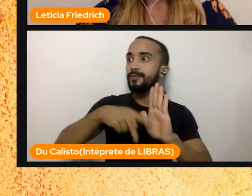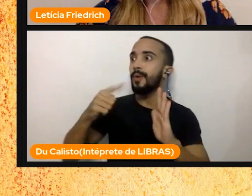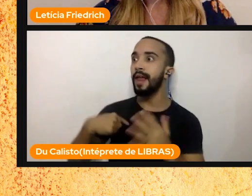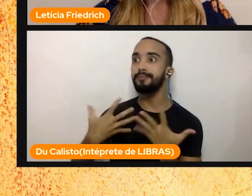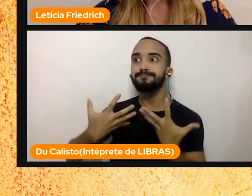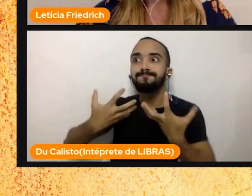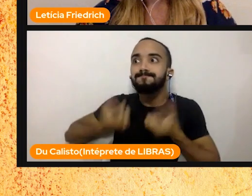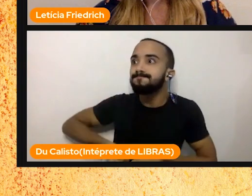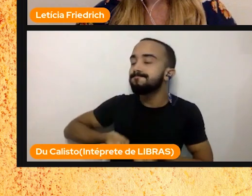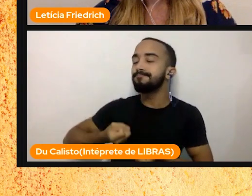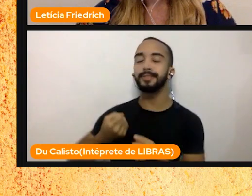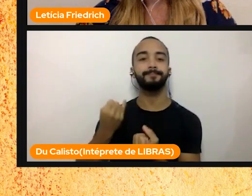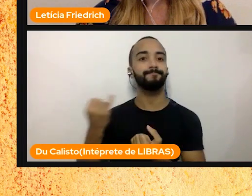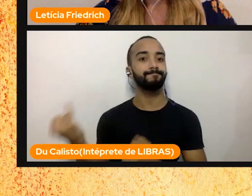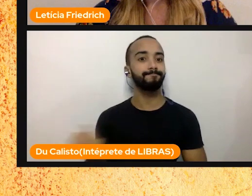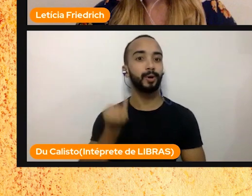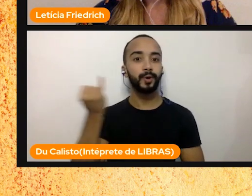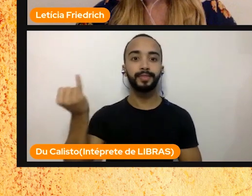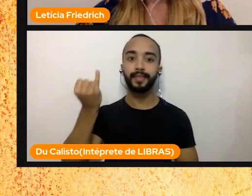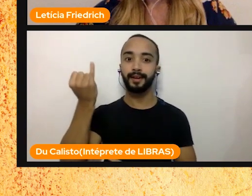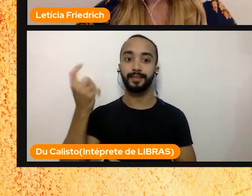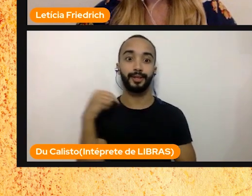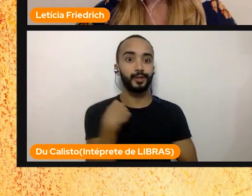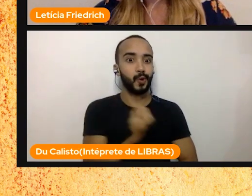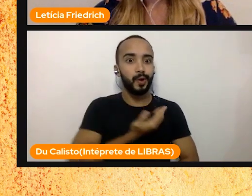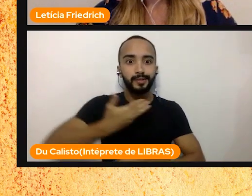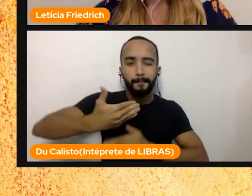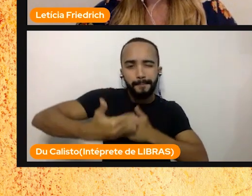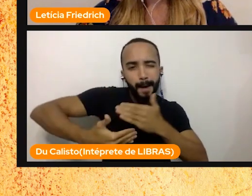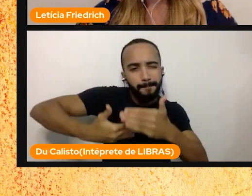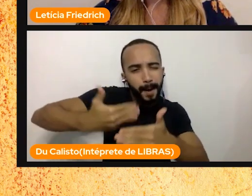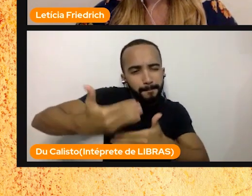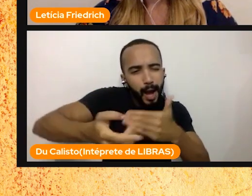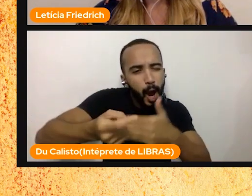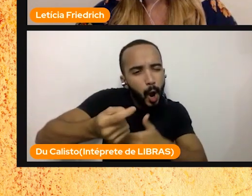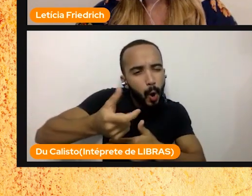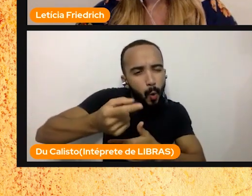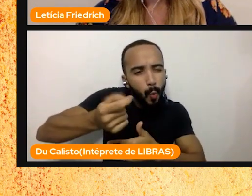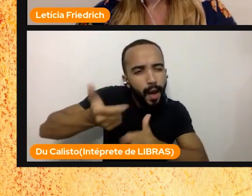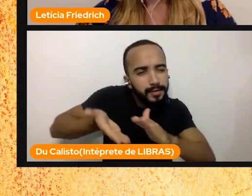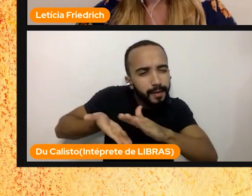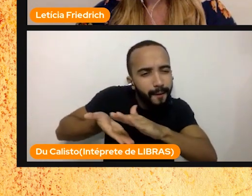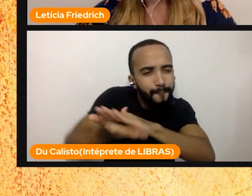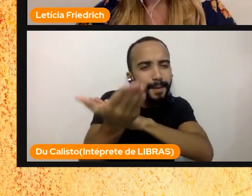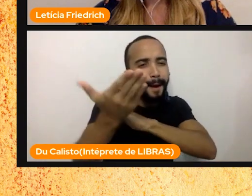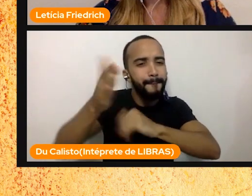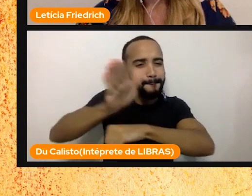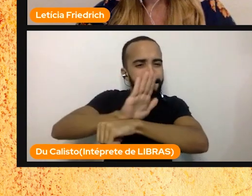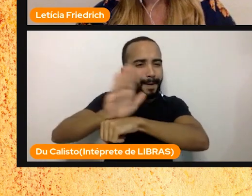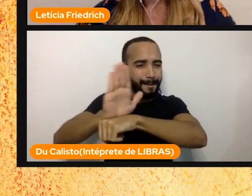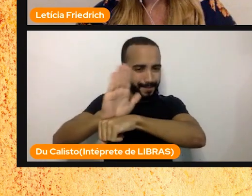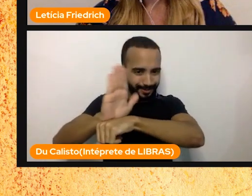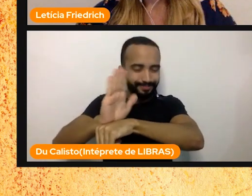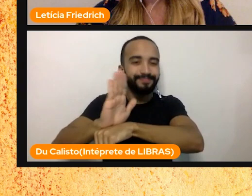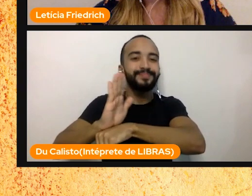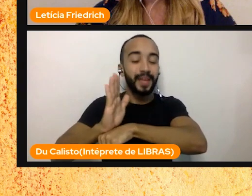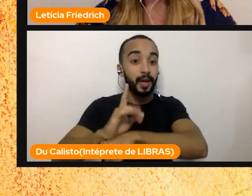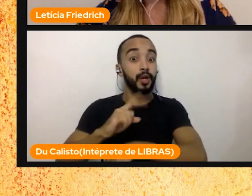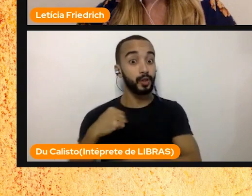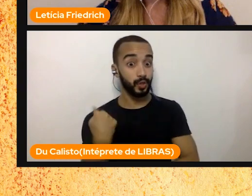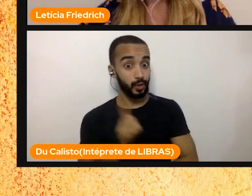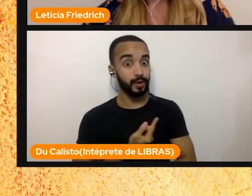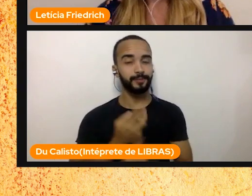gente chegar ao fim dessa caminhada agora, para lançar o filme nos cinemas ou no streaming, né? A gente está vendo ainda qual vai ser o caminho que a